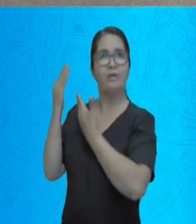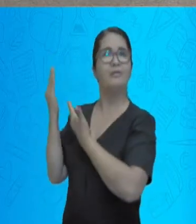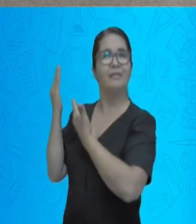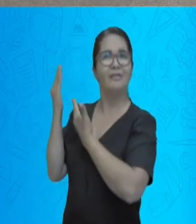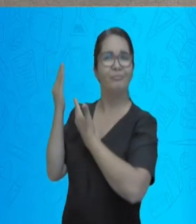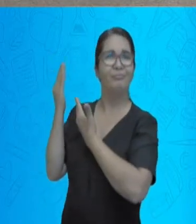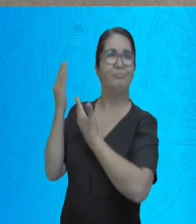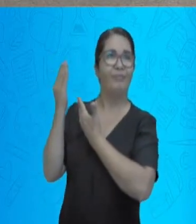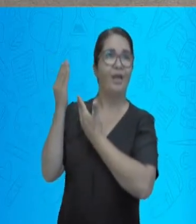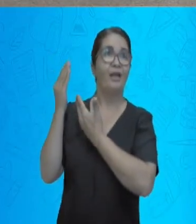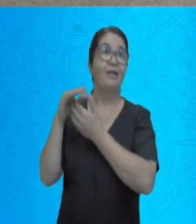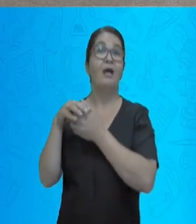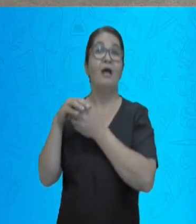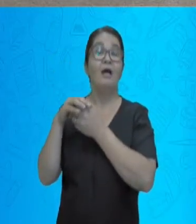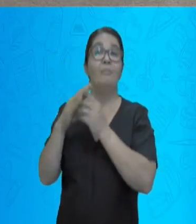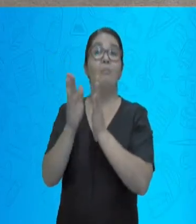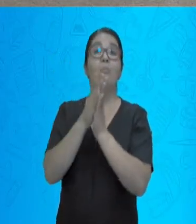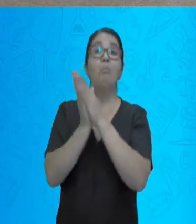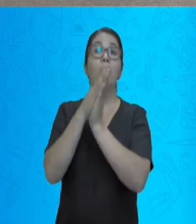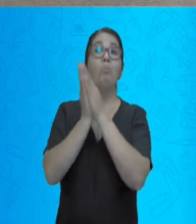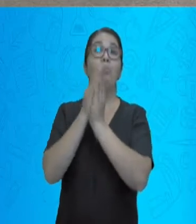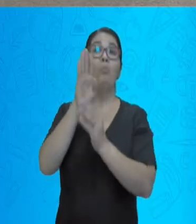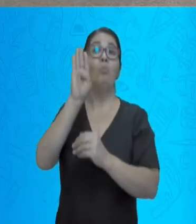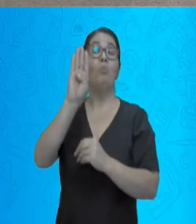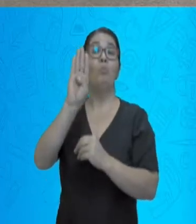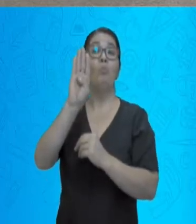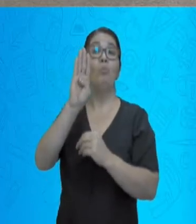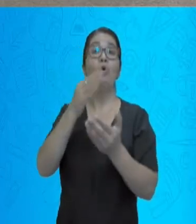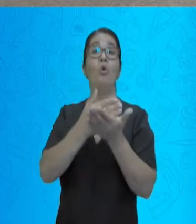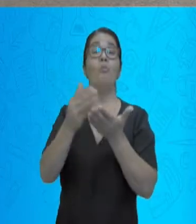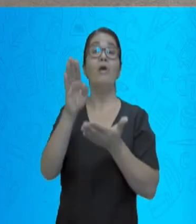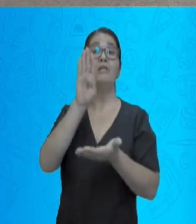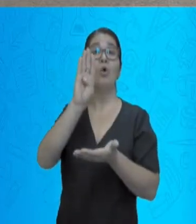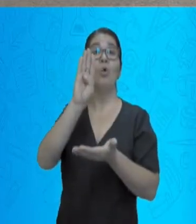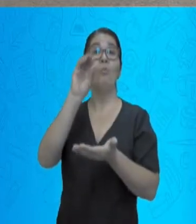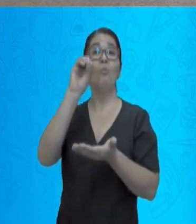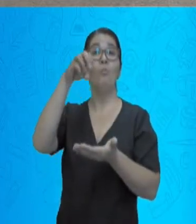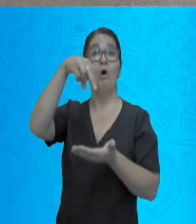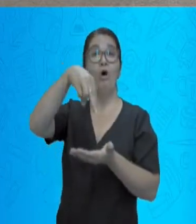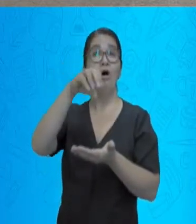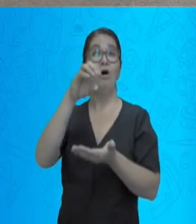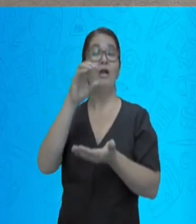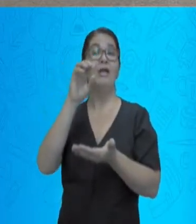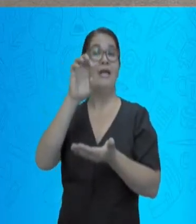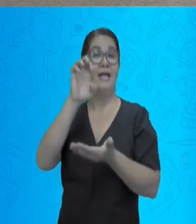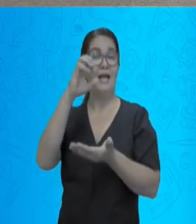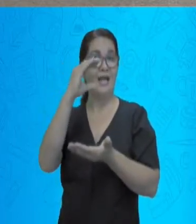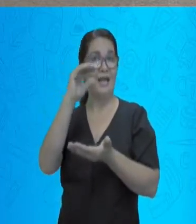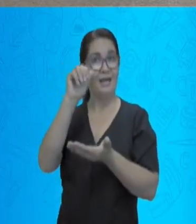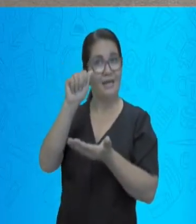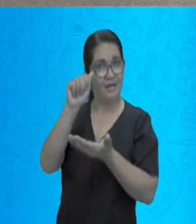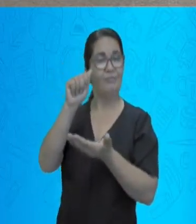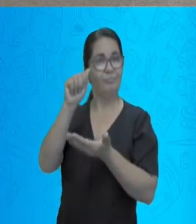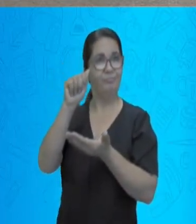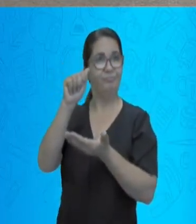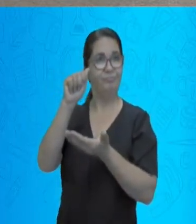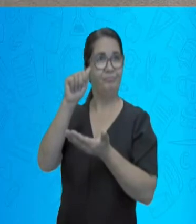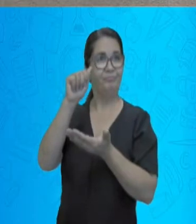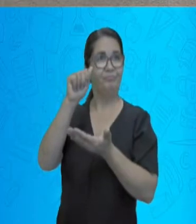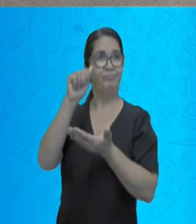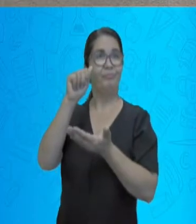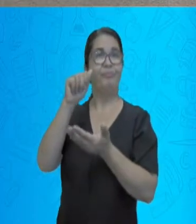a palavra boneca. Ela começa com qual letra? Com a letra B. Muito bem.